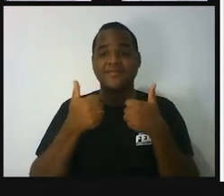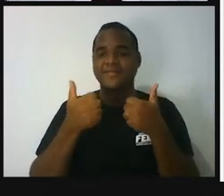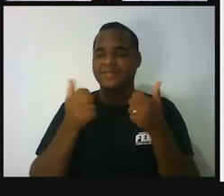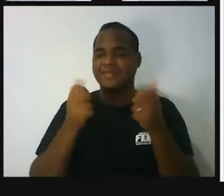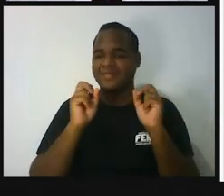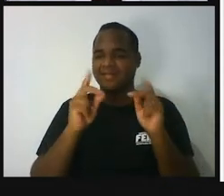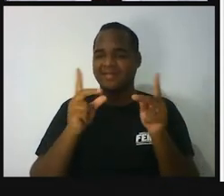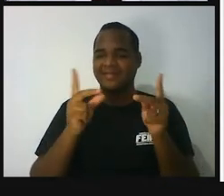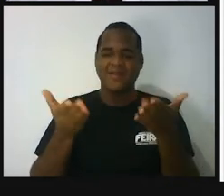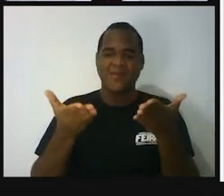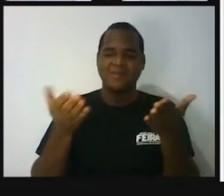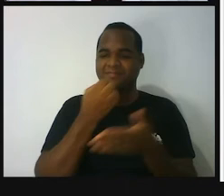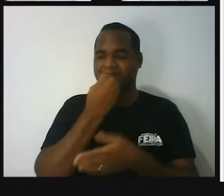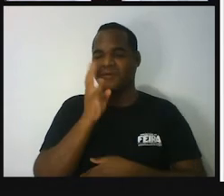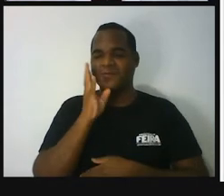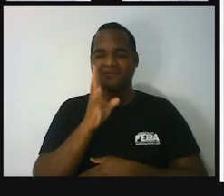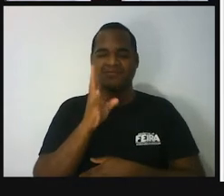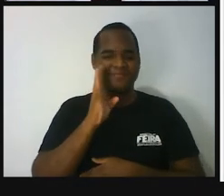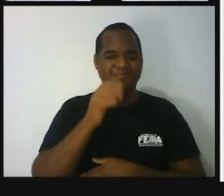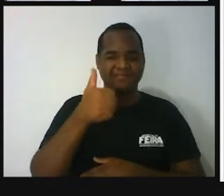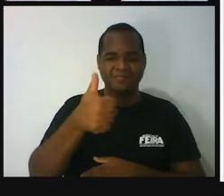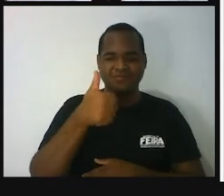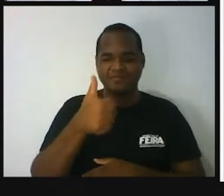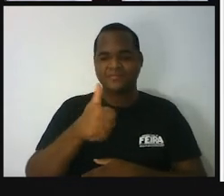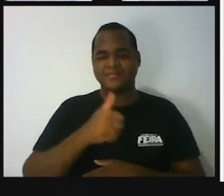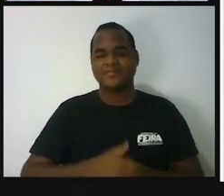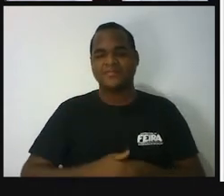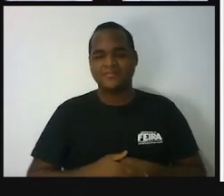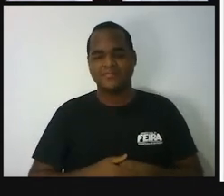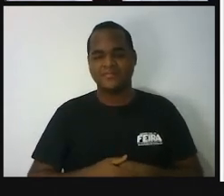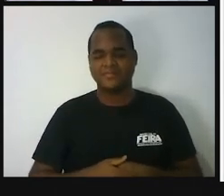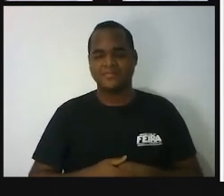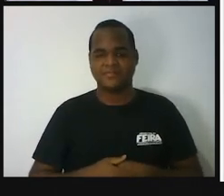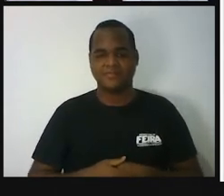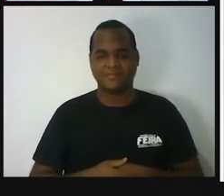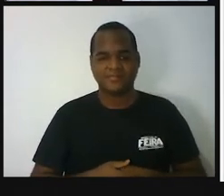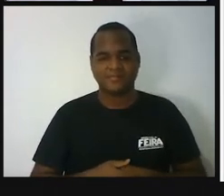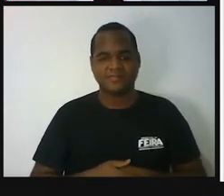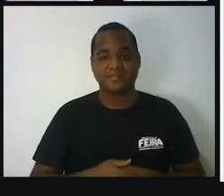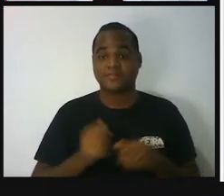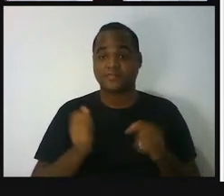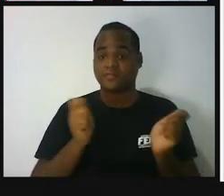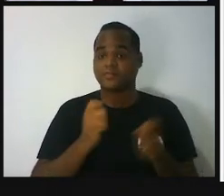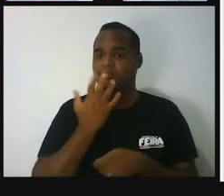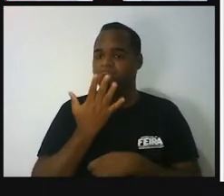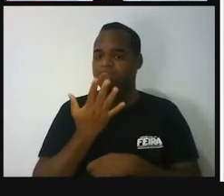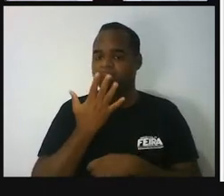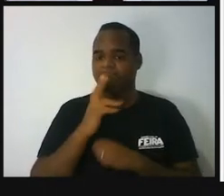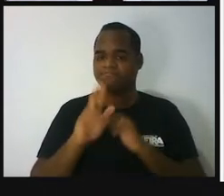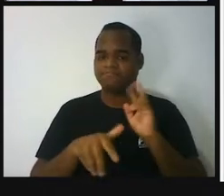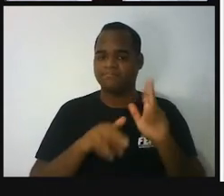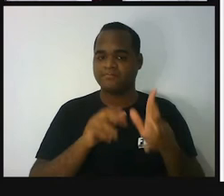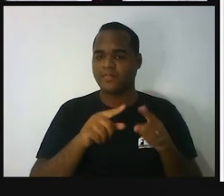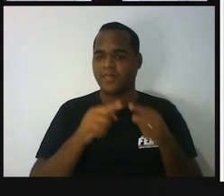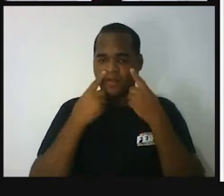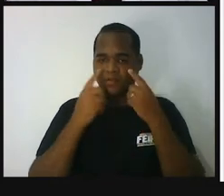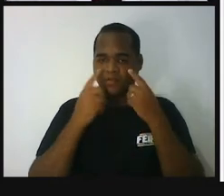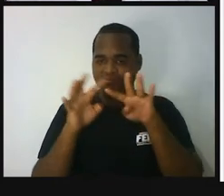sim, bacana. A gente poderia até colocar de uma cor diferente para chamar atenção,